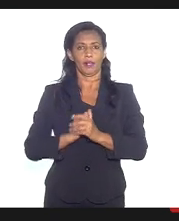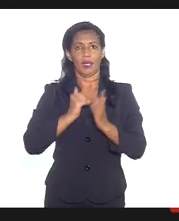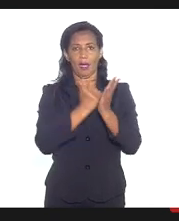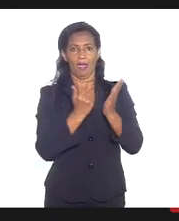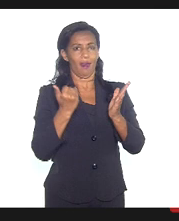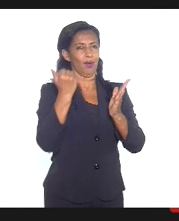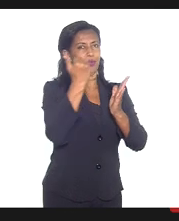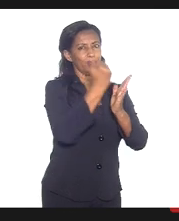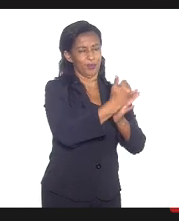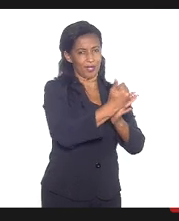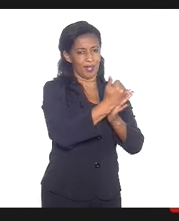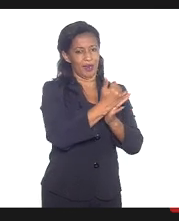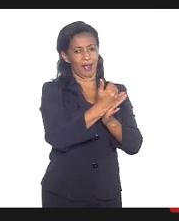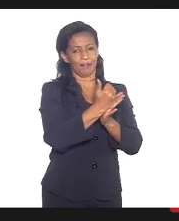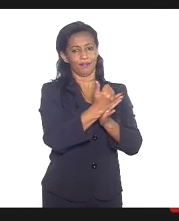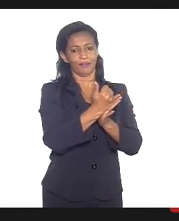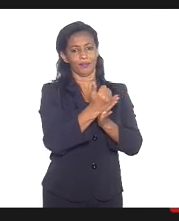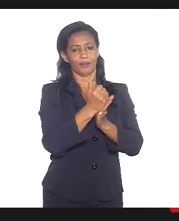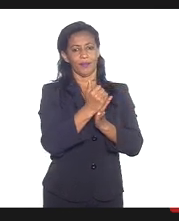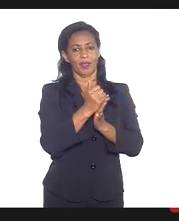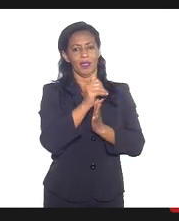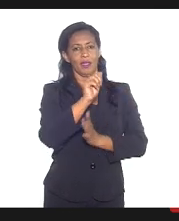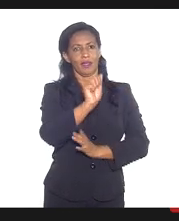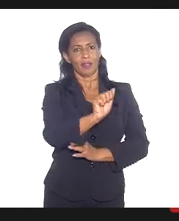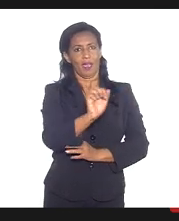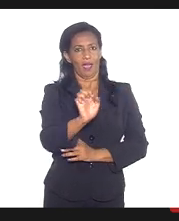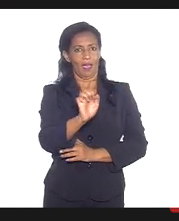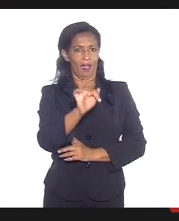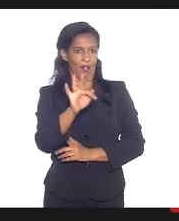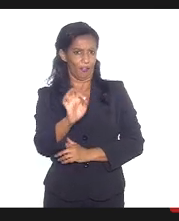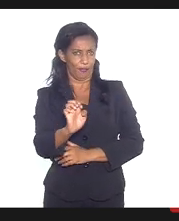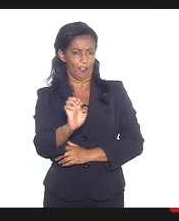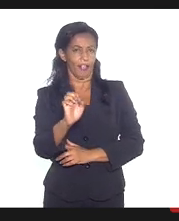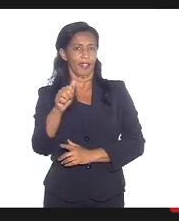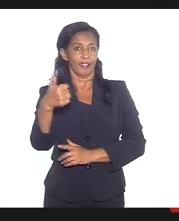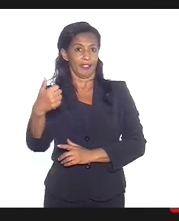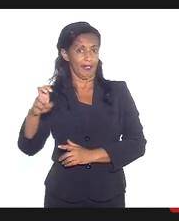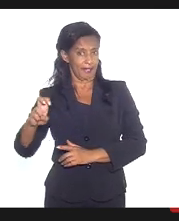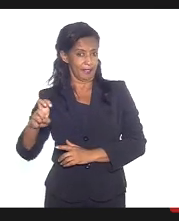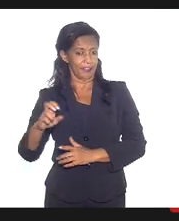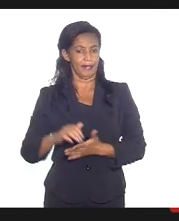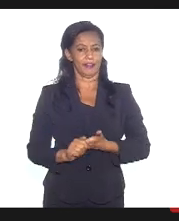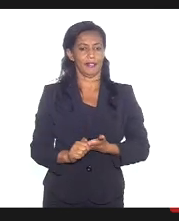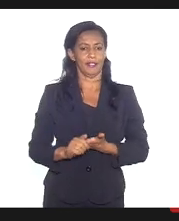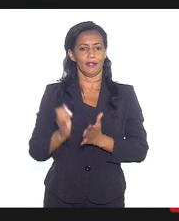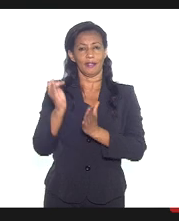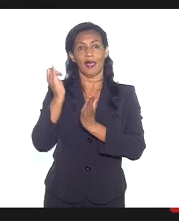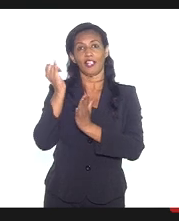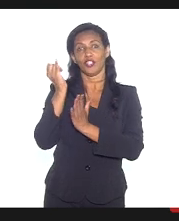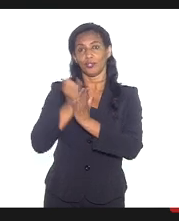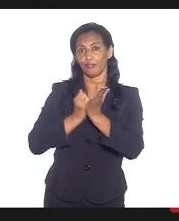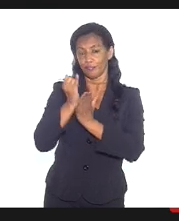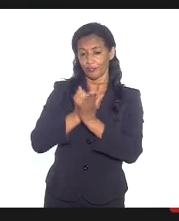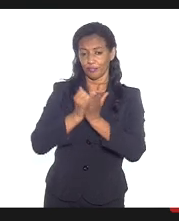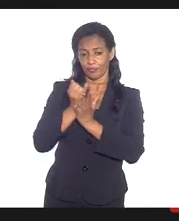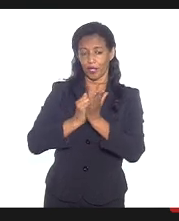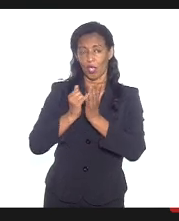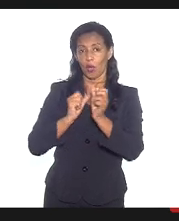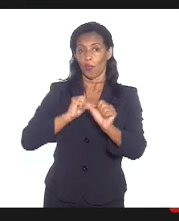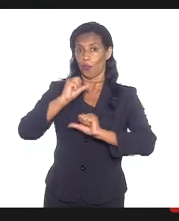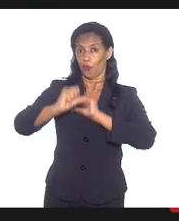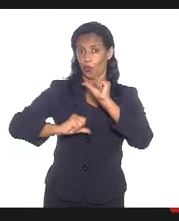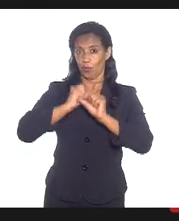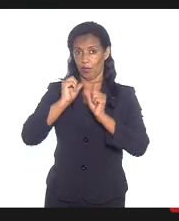atribuições da F15, né, que é de receitas não tributáveis, para a gente poder fazer tanto monitoramento, já usando esse